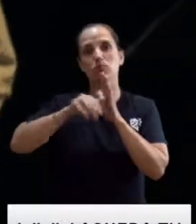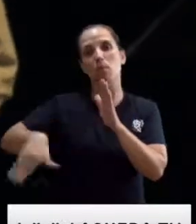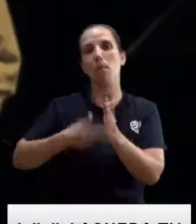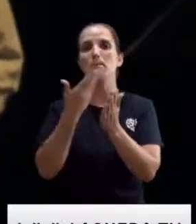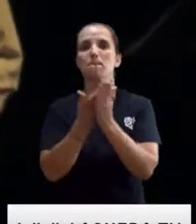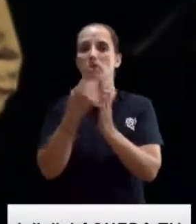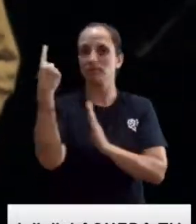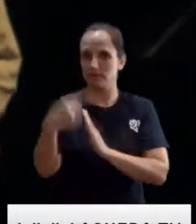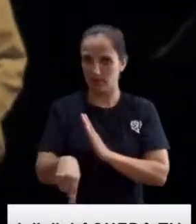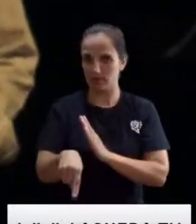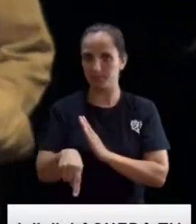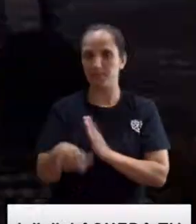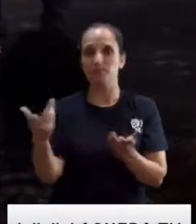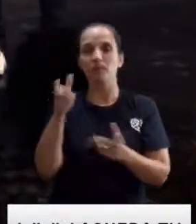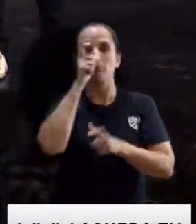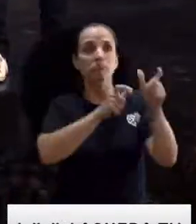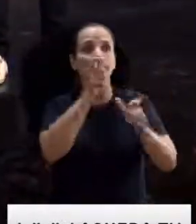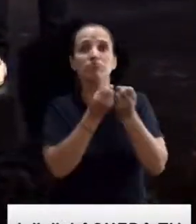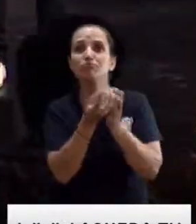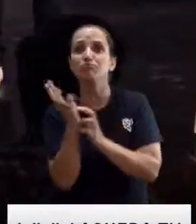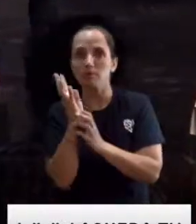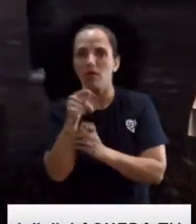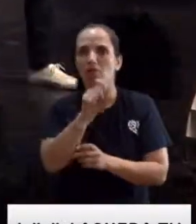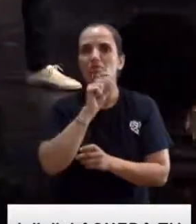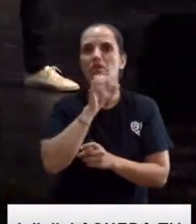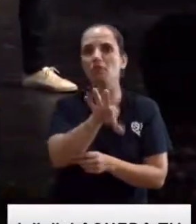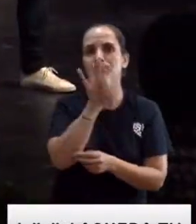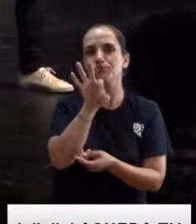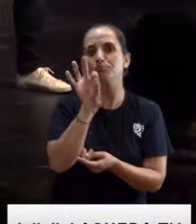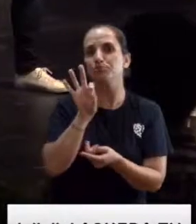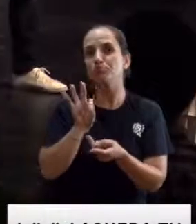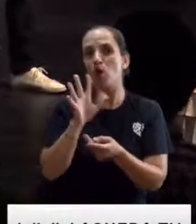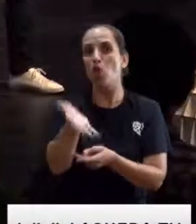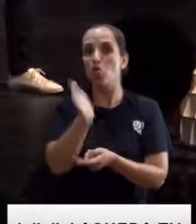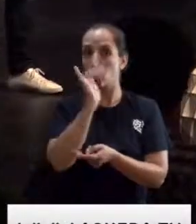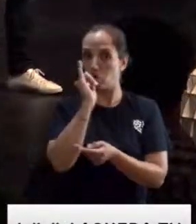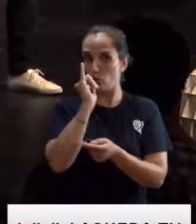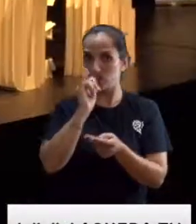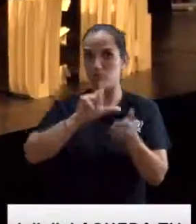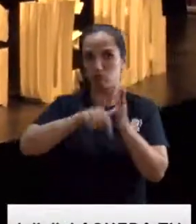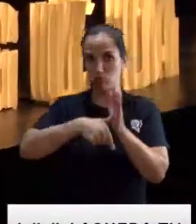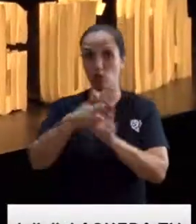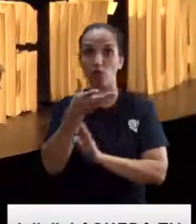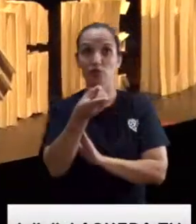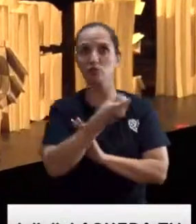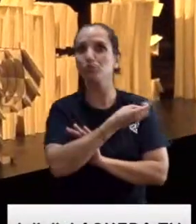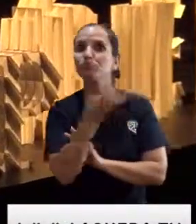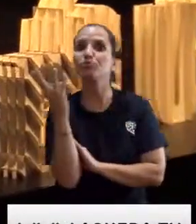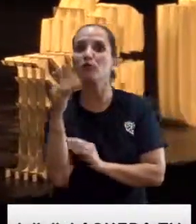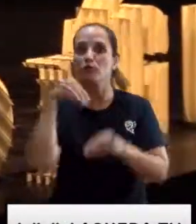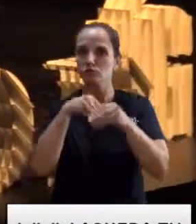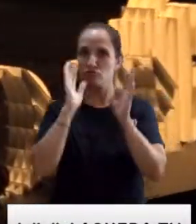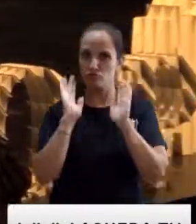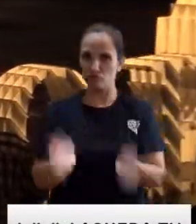projetos propostos pelos munícipes. Esta quantia permitiu eleger para a execução 12 projetos dos 19 que foram à